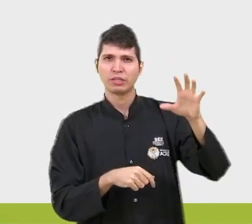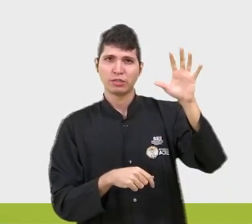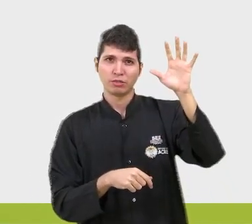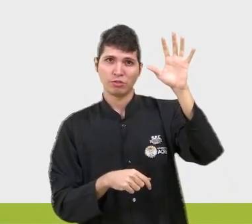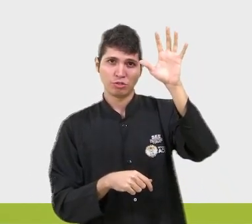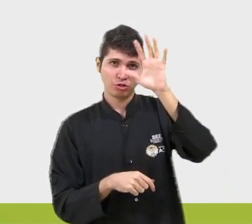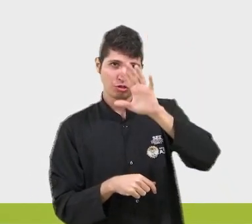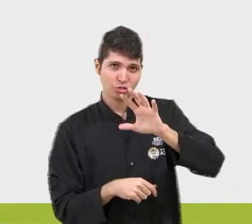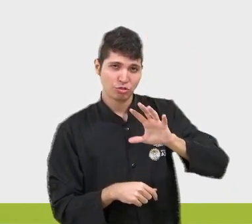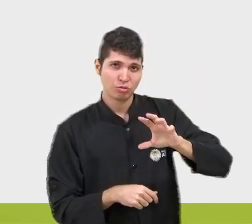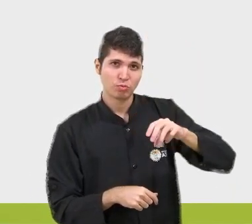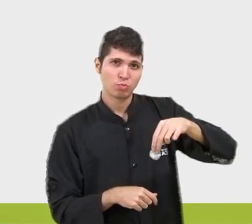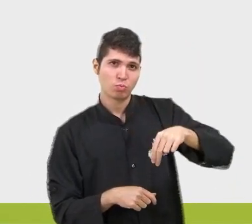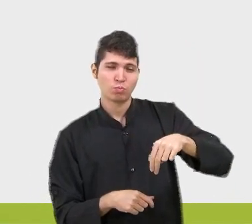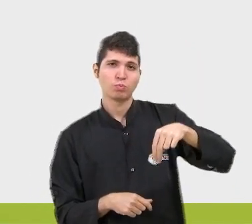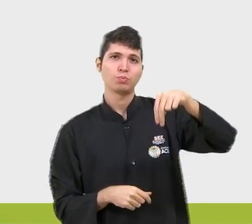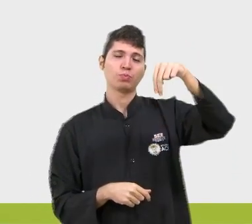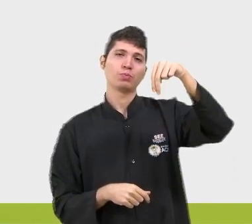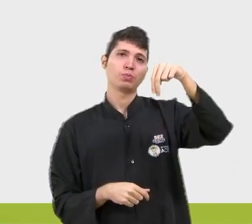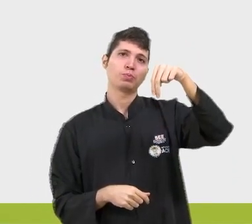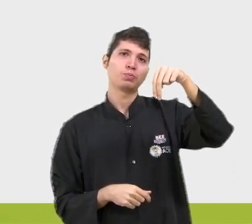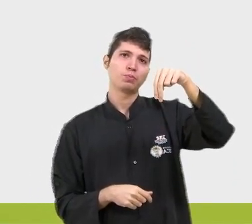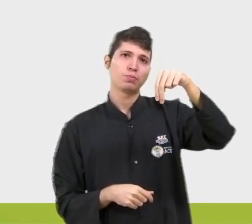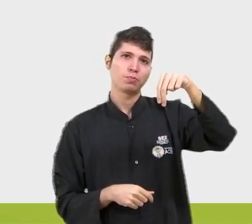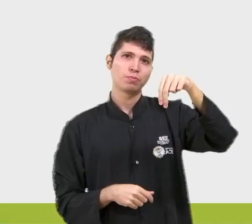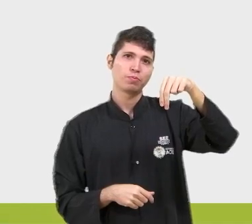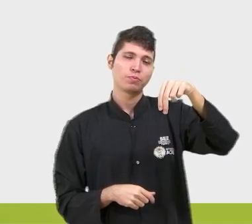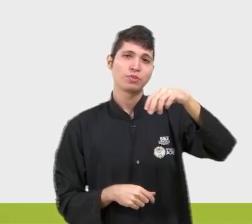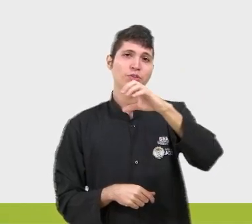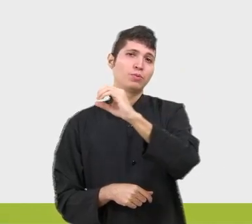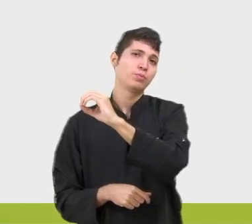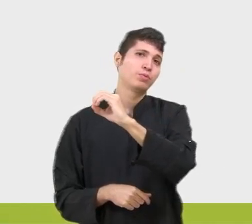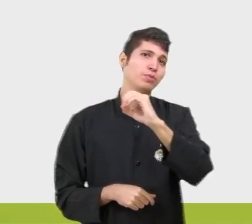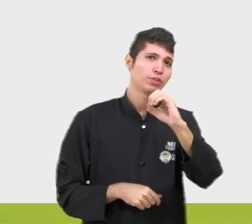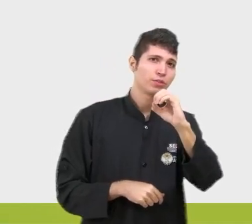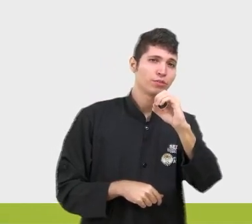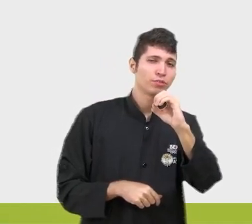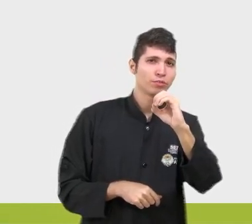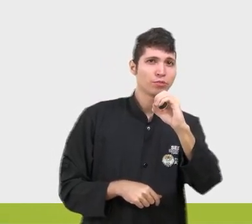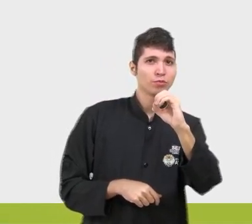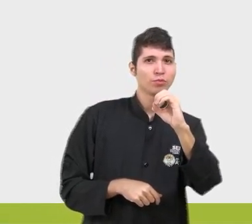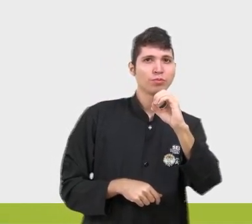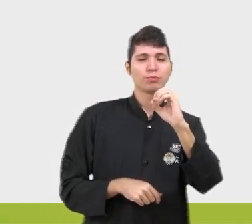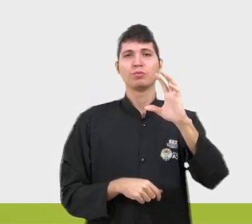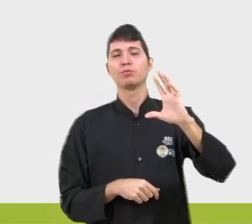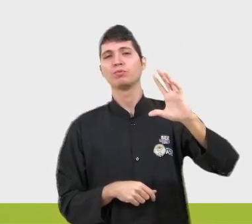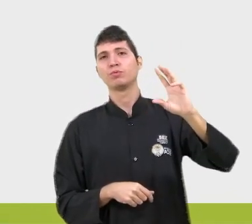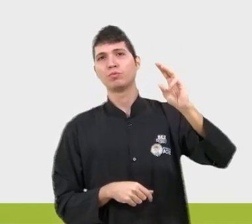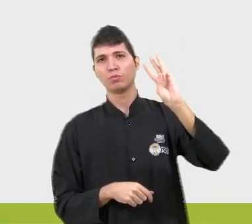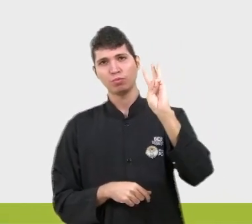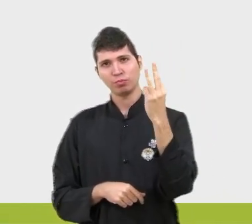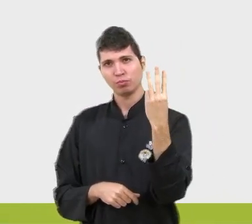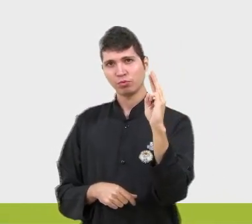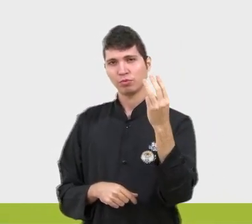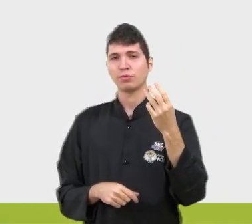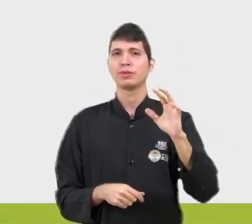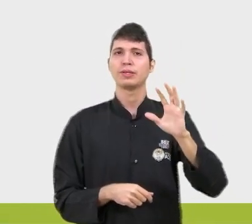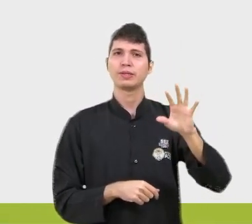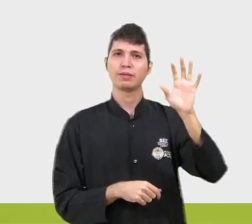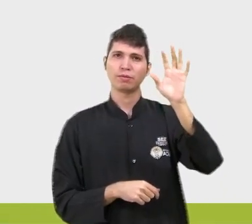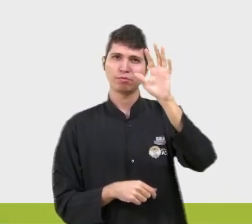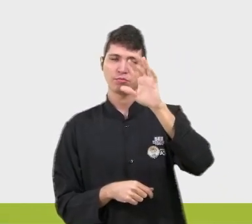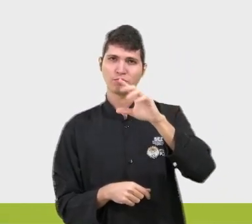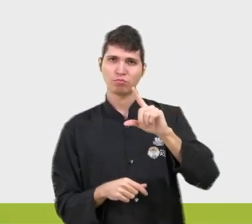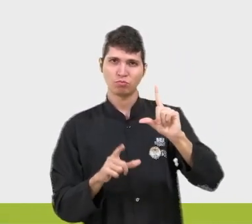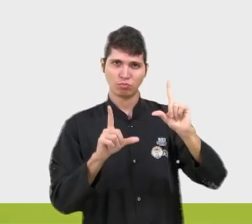porção sul, e o oeste do Maranhão, como eu havia falado para vocês, que faz parte aí da Amazônia. É uma região que apresenta